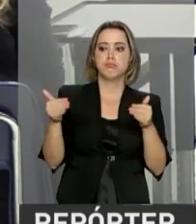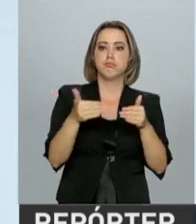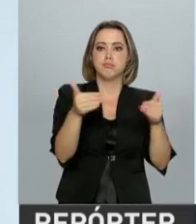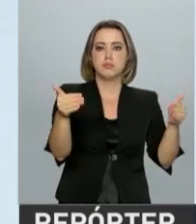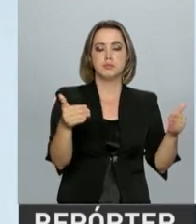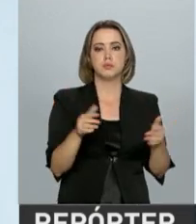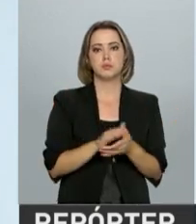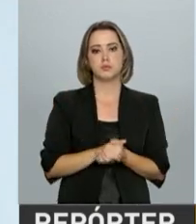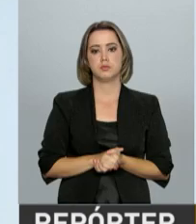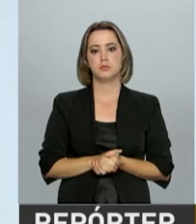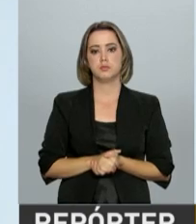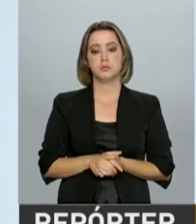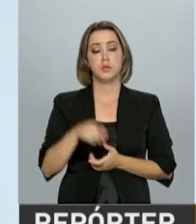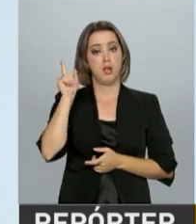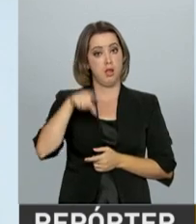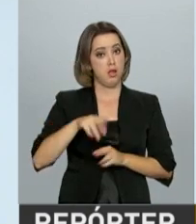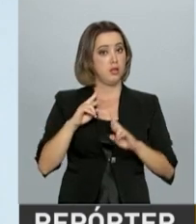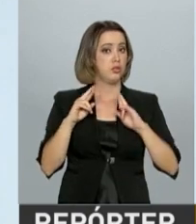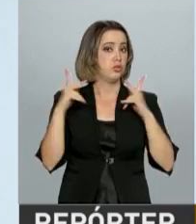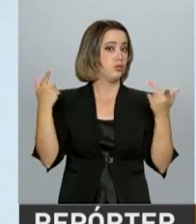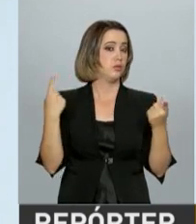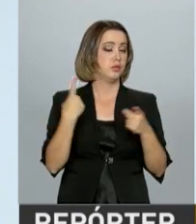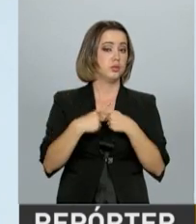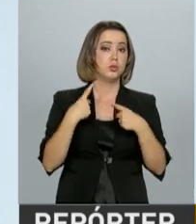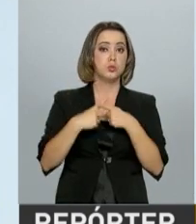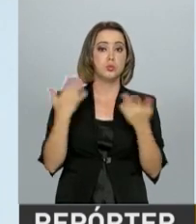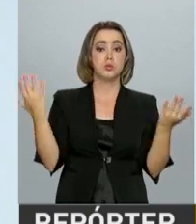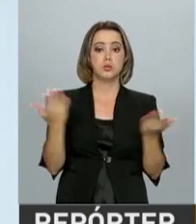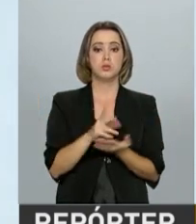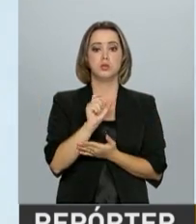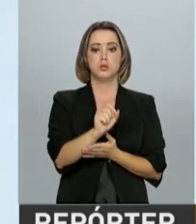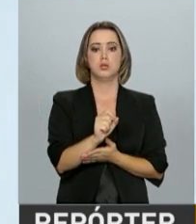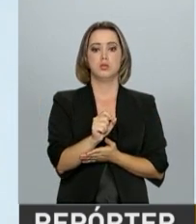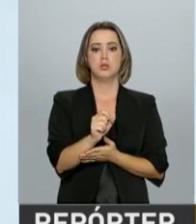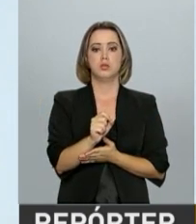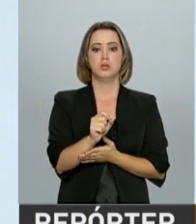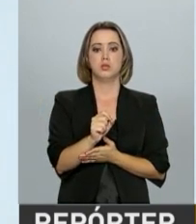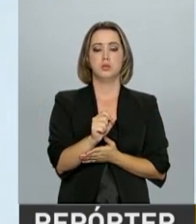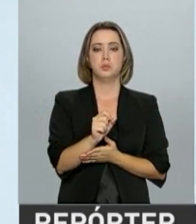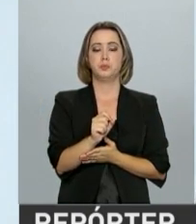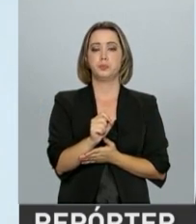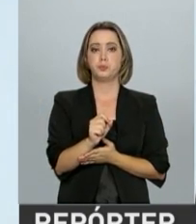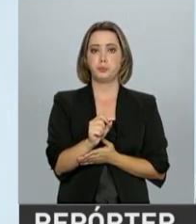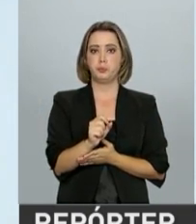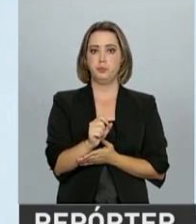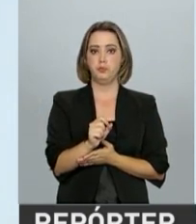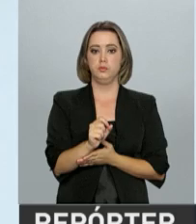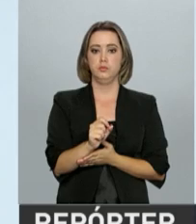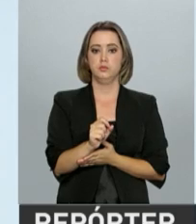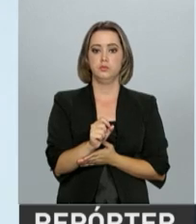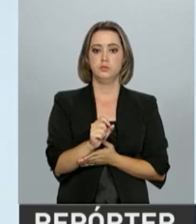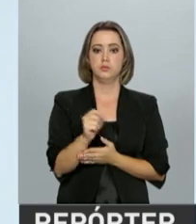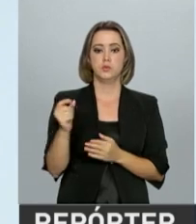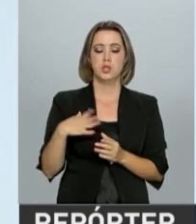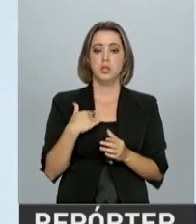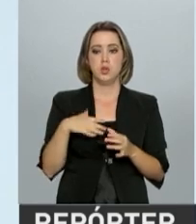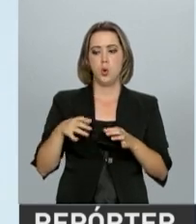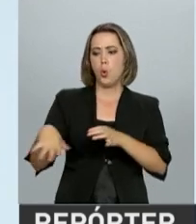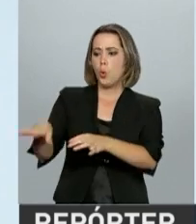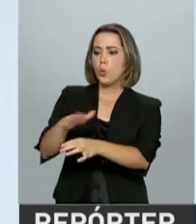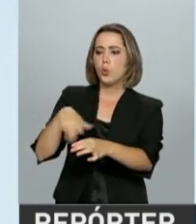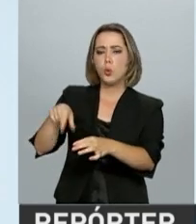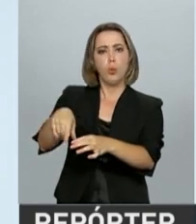ampliadas. A grande diferença é que esse processo de expedited removal, ele se restringia